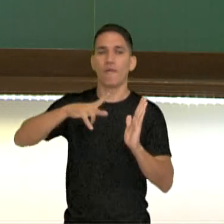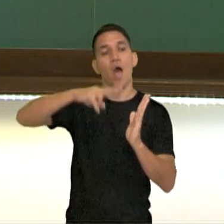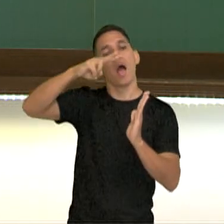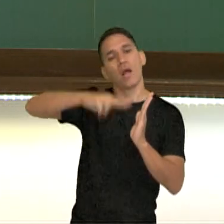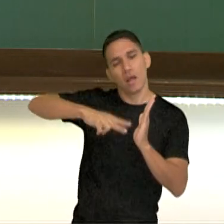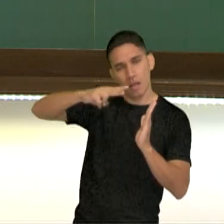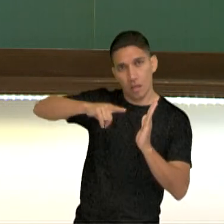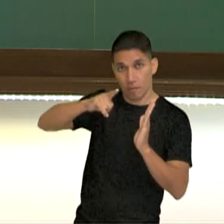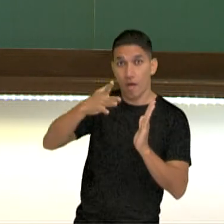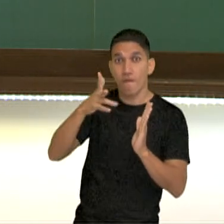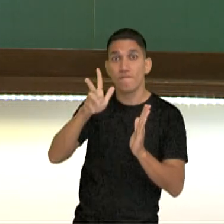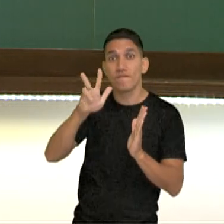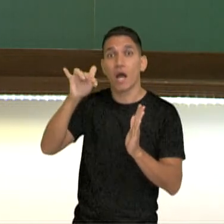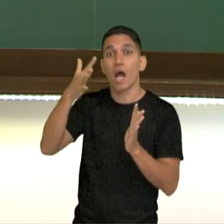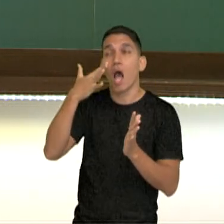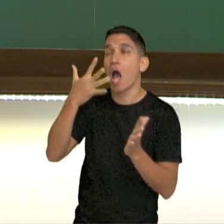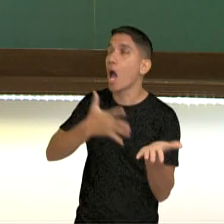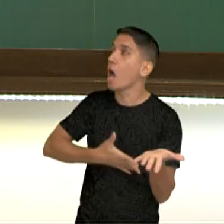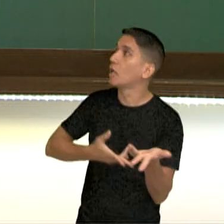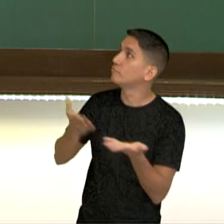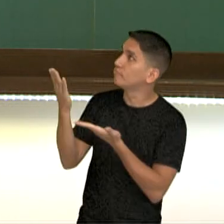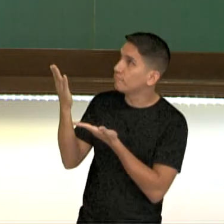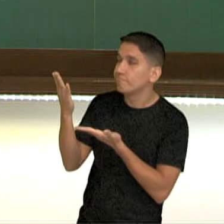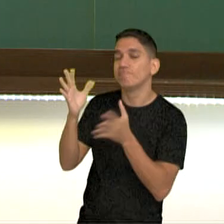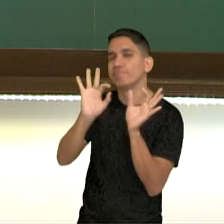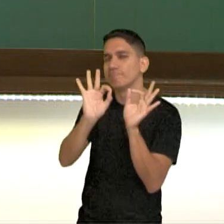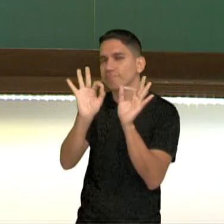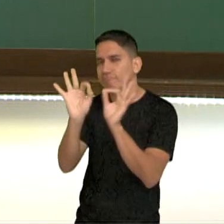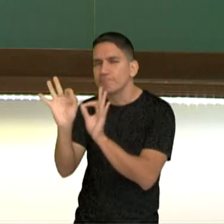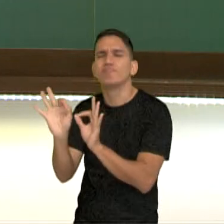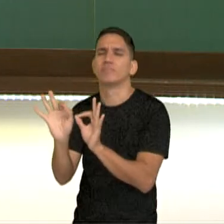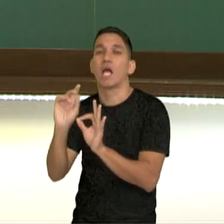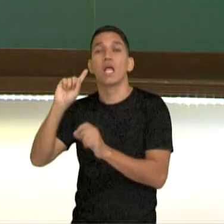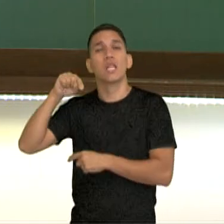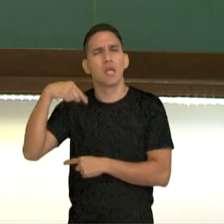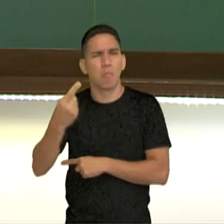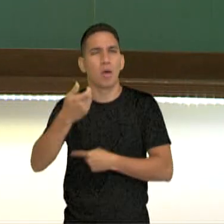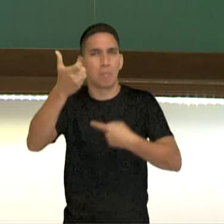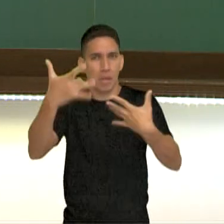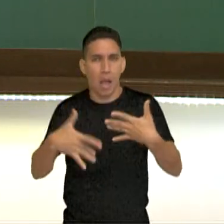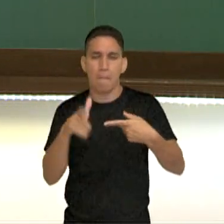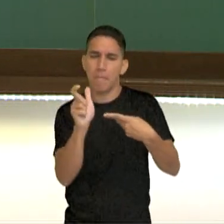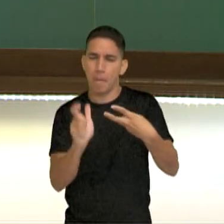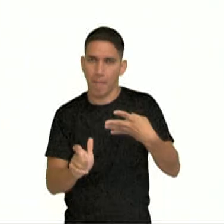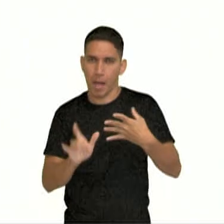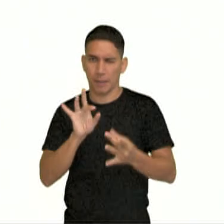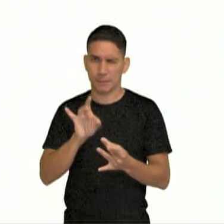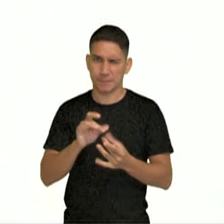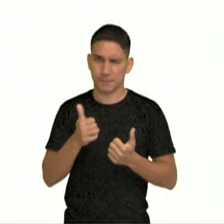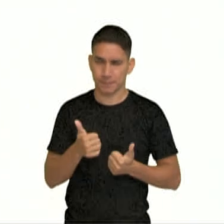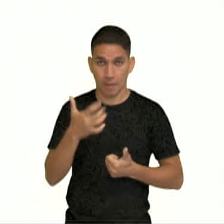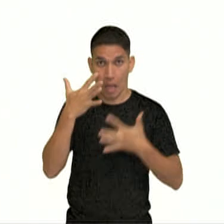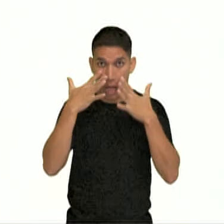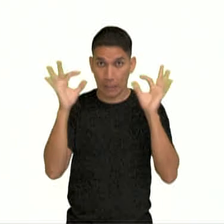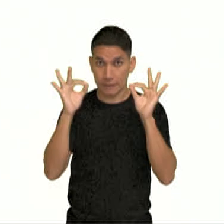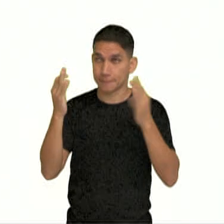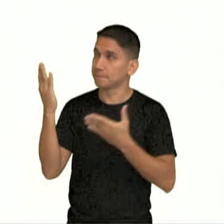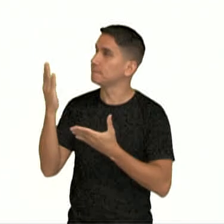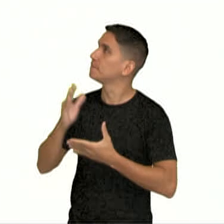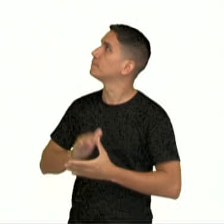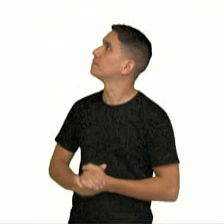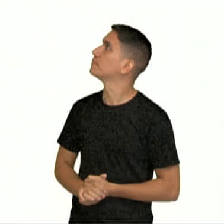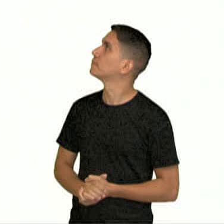vão ouvir e depois nós vamos trabalhar com palavrinhas específicas, ok? Então, atenção.